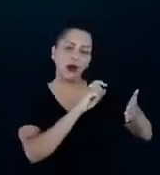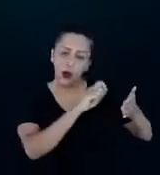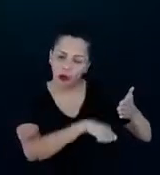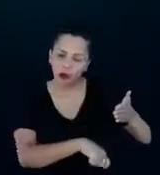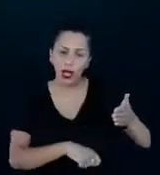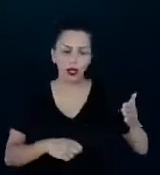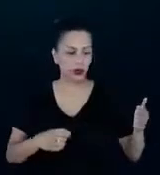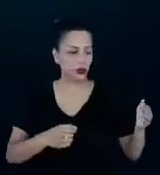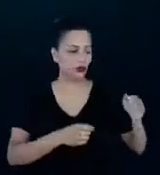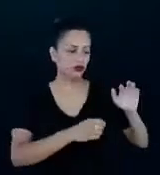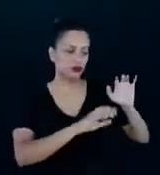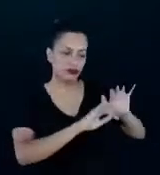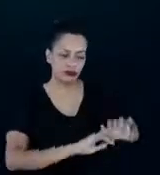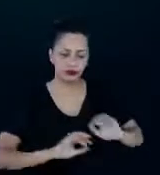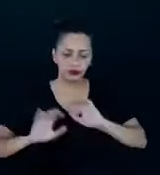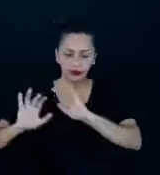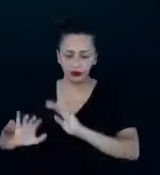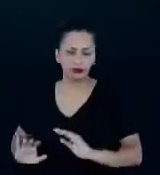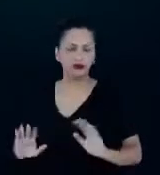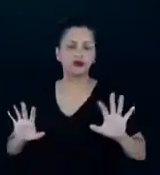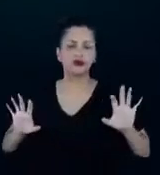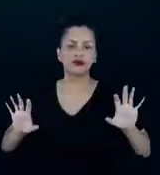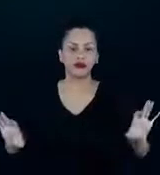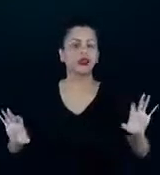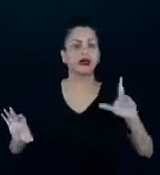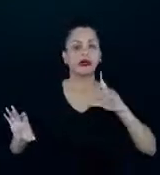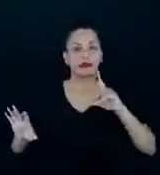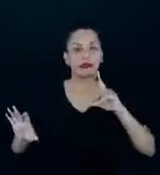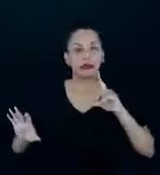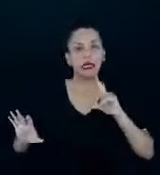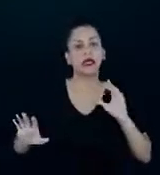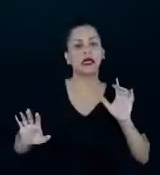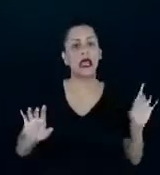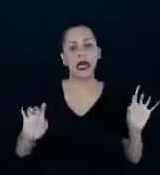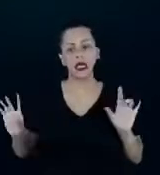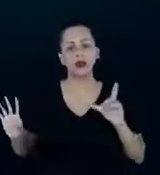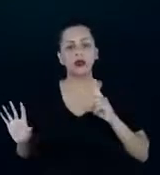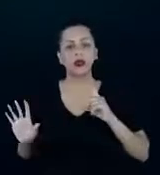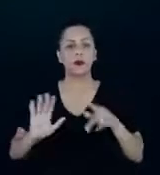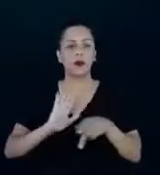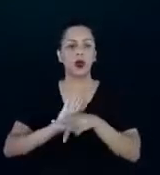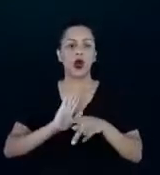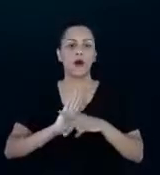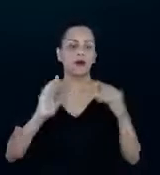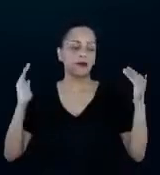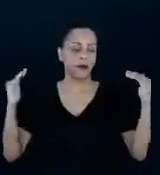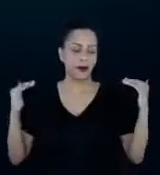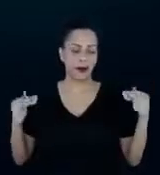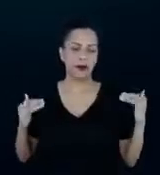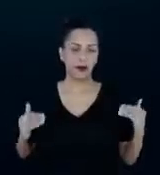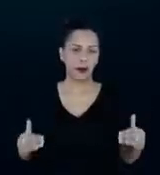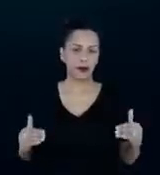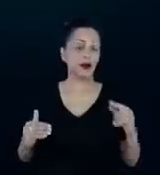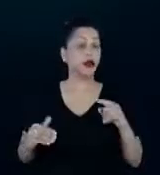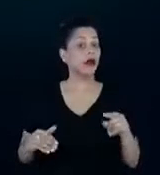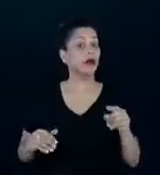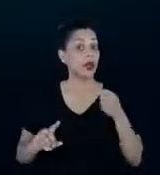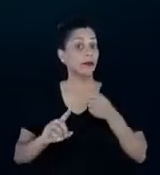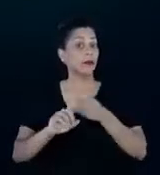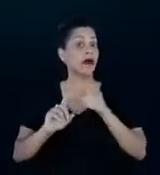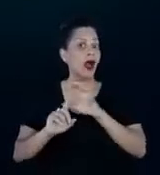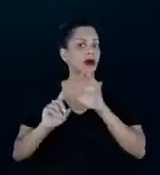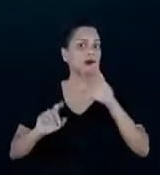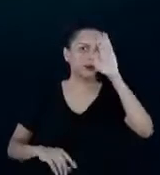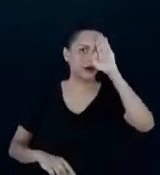participação na propriedade, nos resultados da propriedade intelectual. Isso fica mais significativo ainda, de um impacto maior, nas startups.